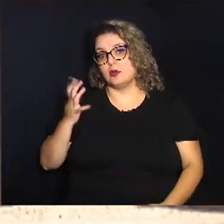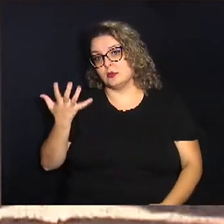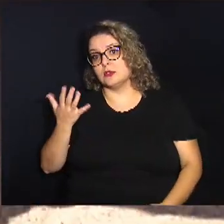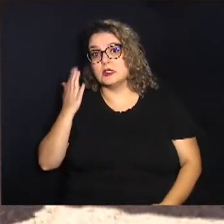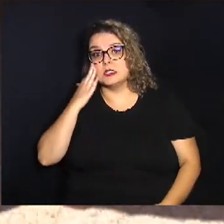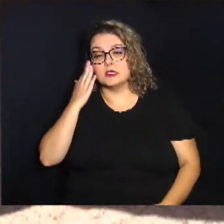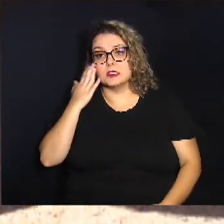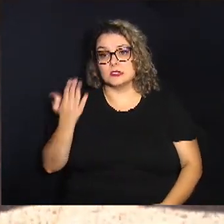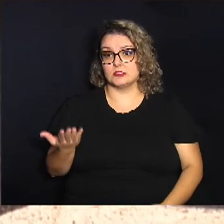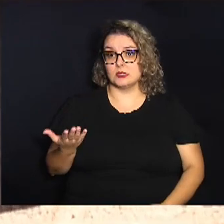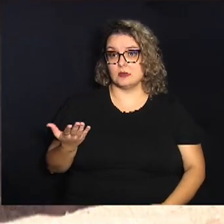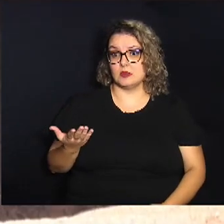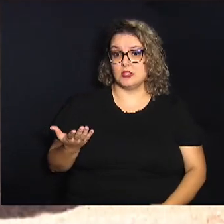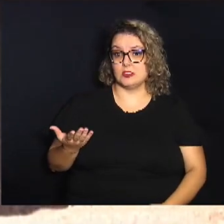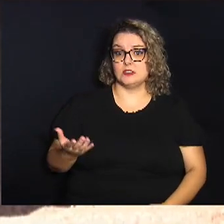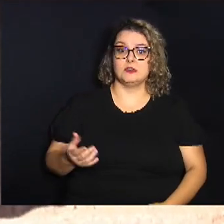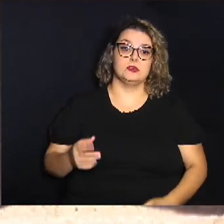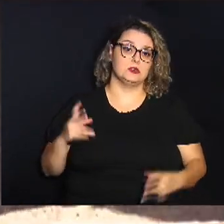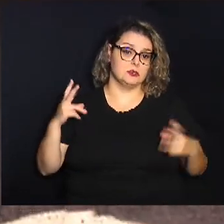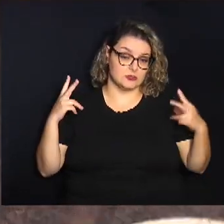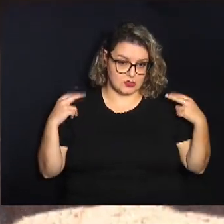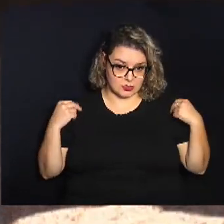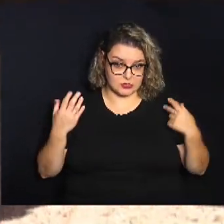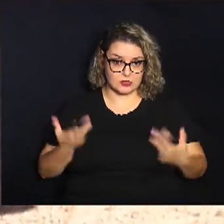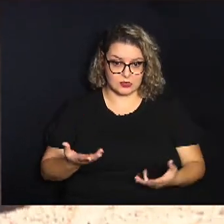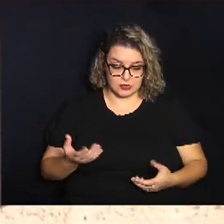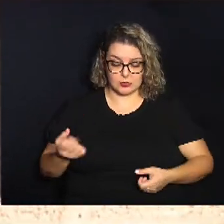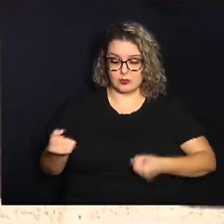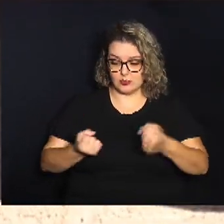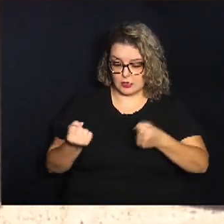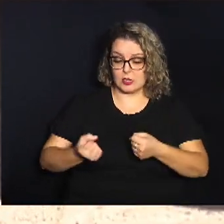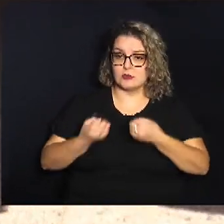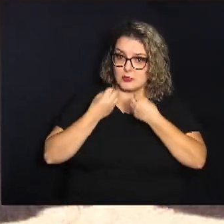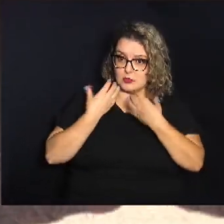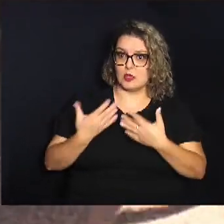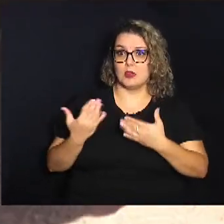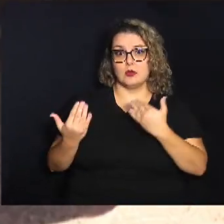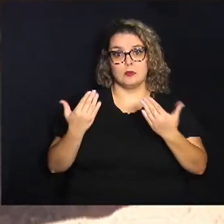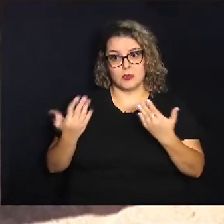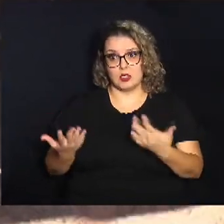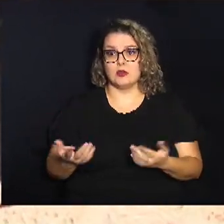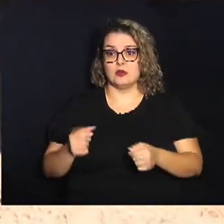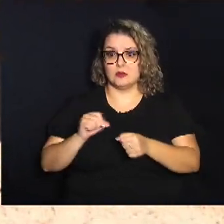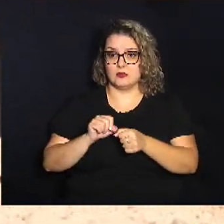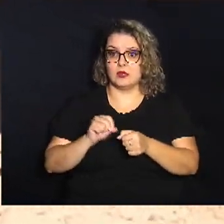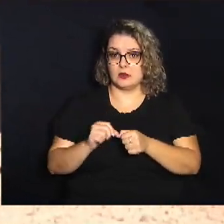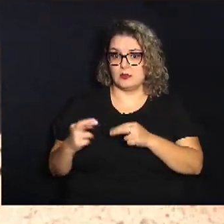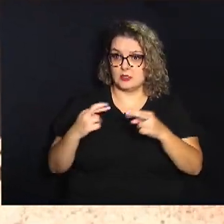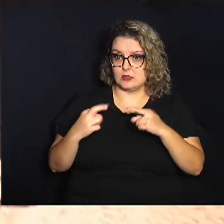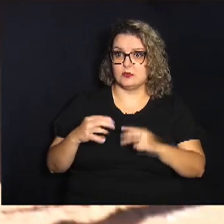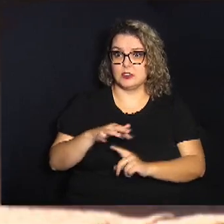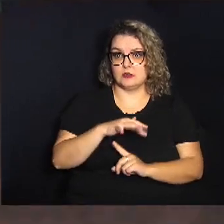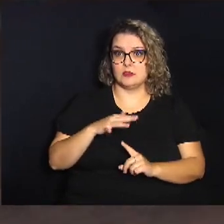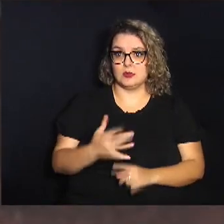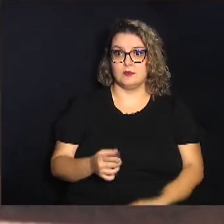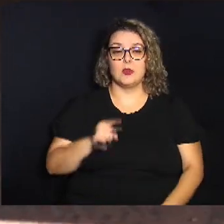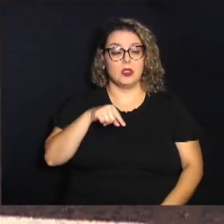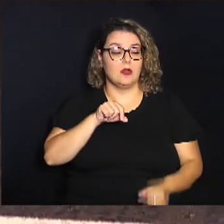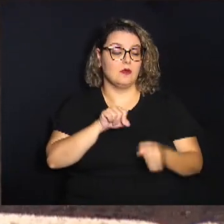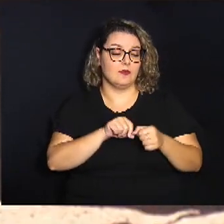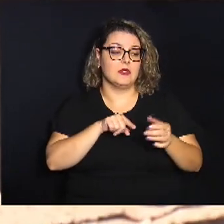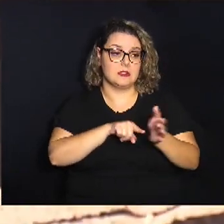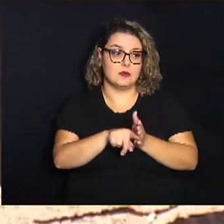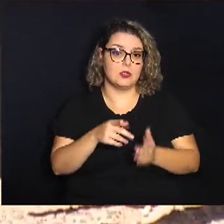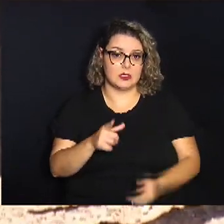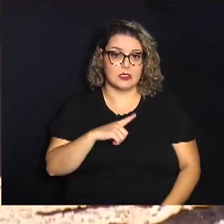saber se o veículo dele realmente está em condições eles acabam parando e fazendo aí a inspeção ambiental é eu te fiz essa pergunta porque